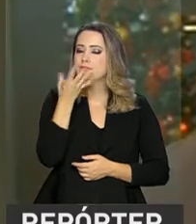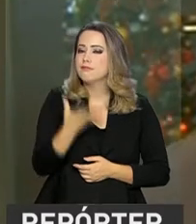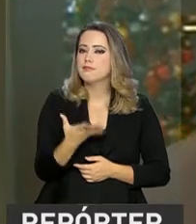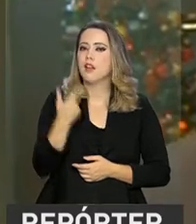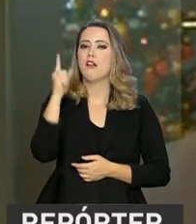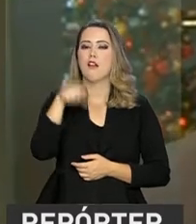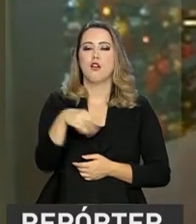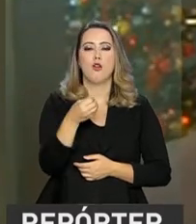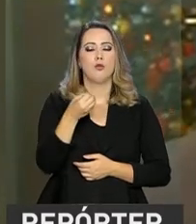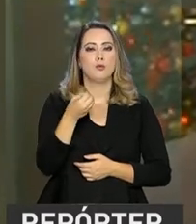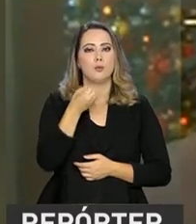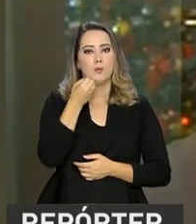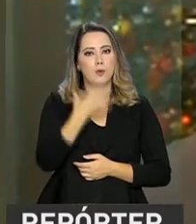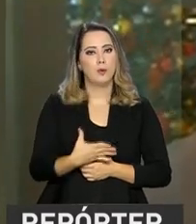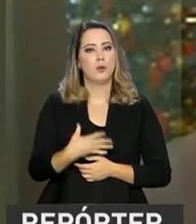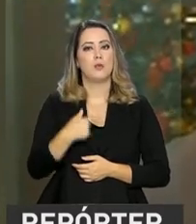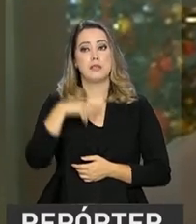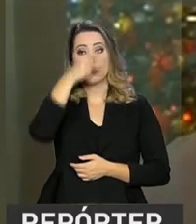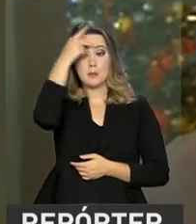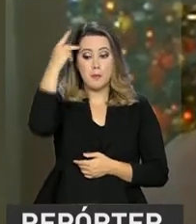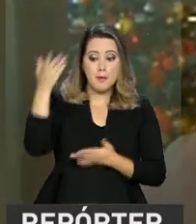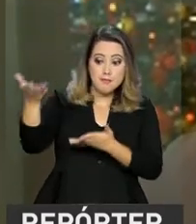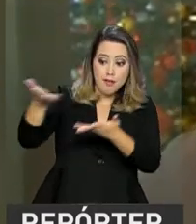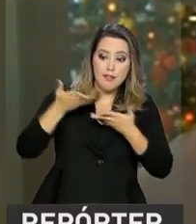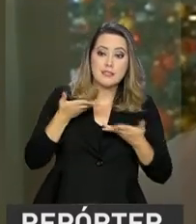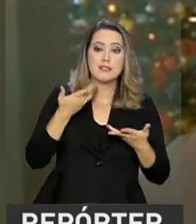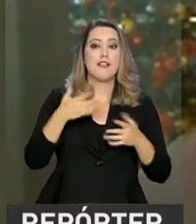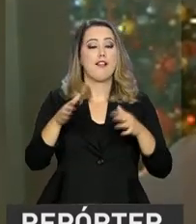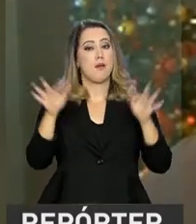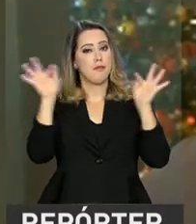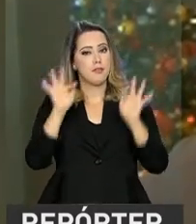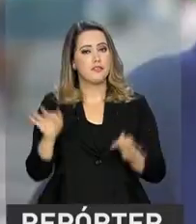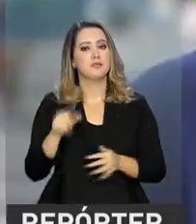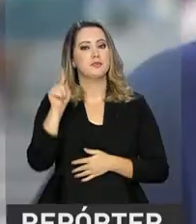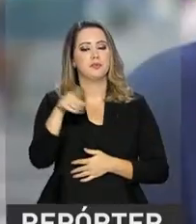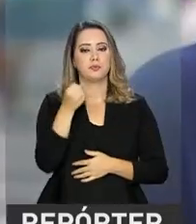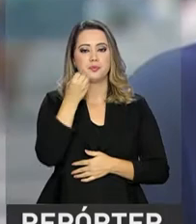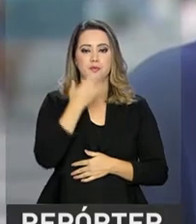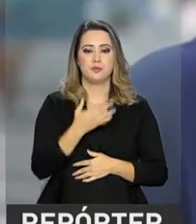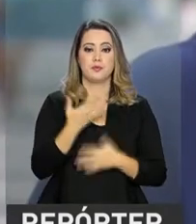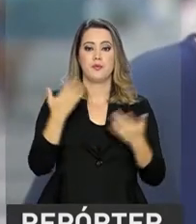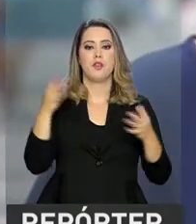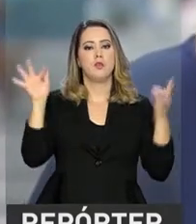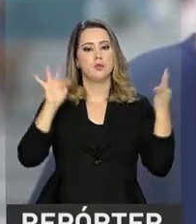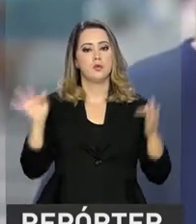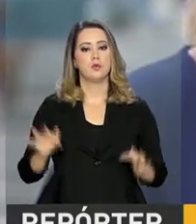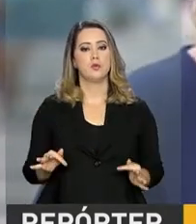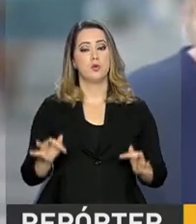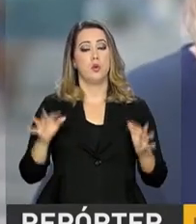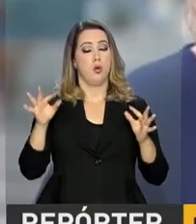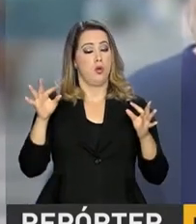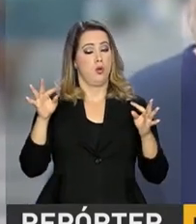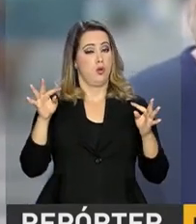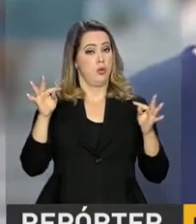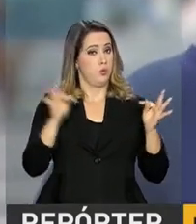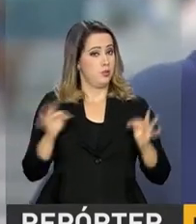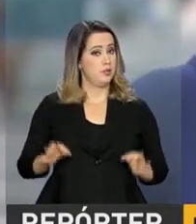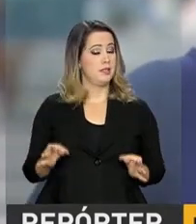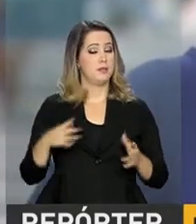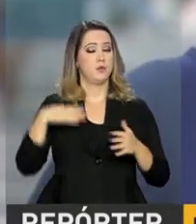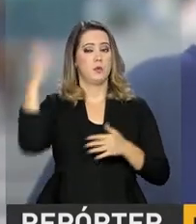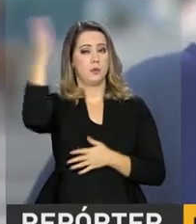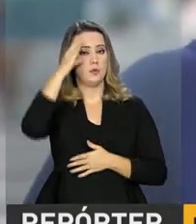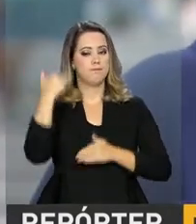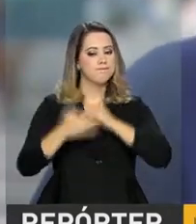uma bela experiência. As pessoas são receptivas e calorosas, está sendo ótimo. É o turismo brasileiro reagindo. Segundo a